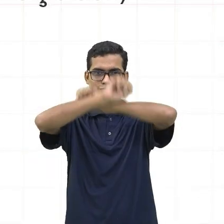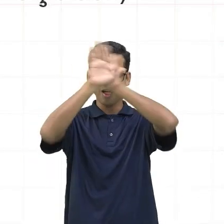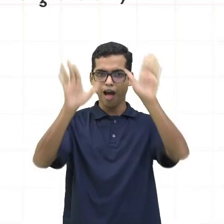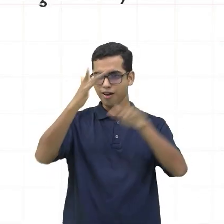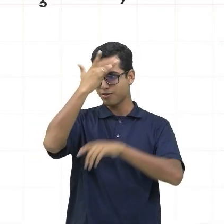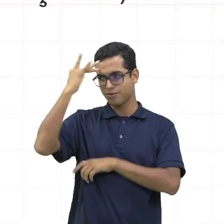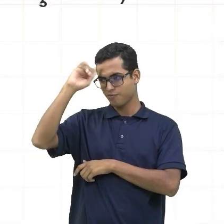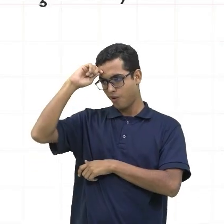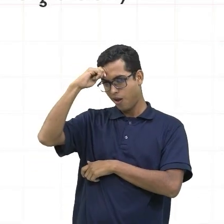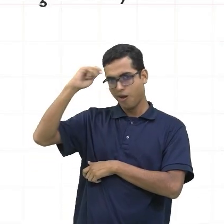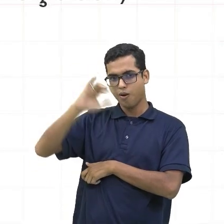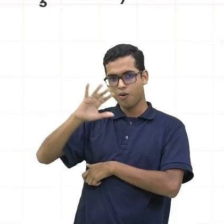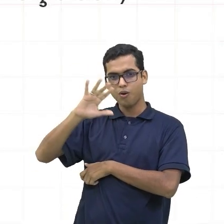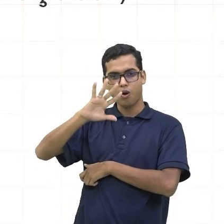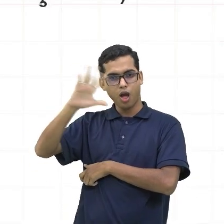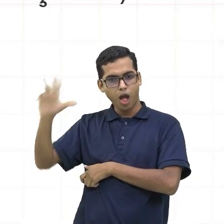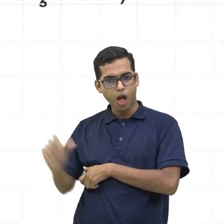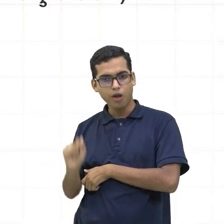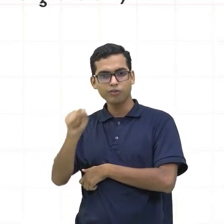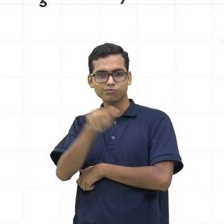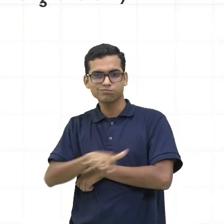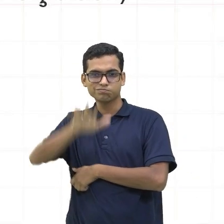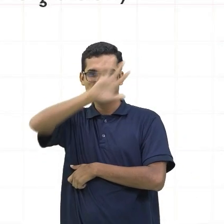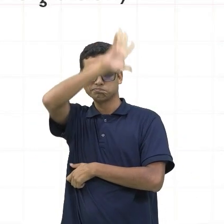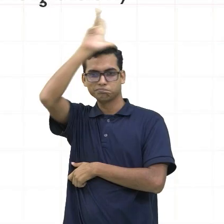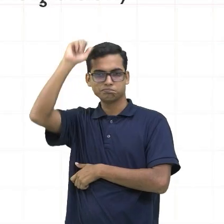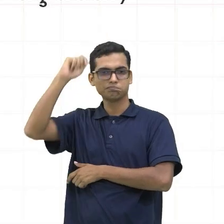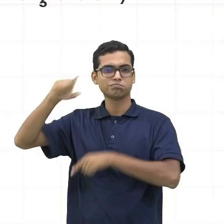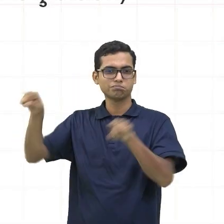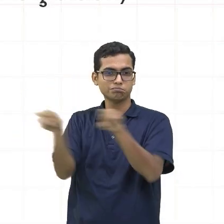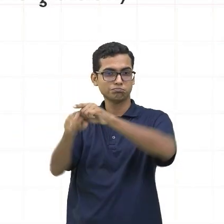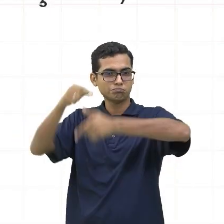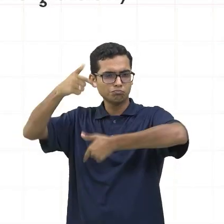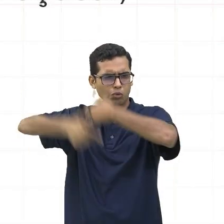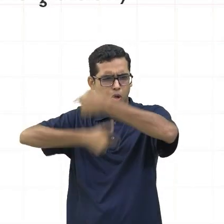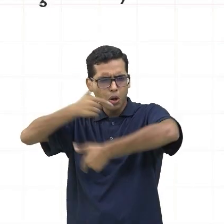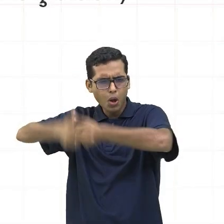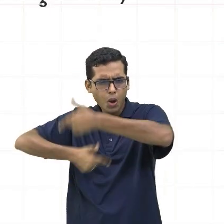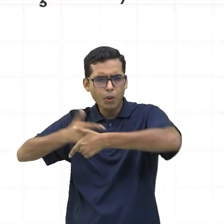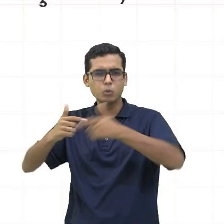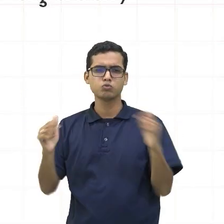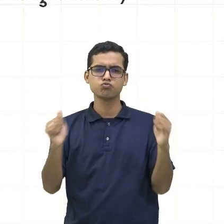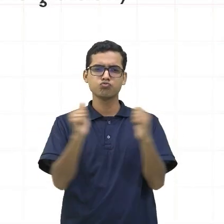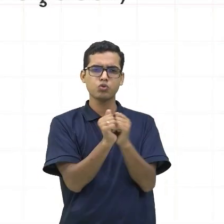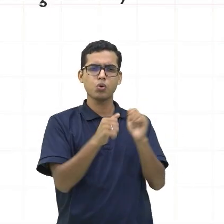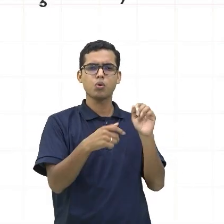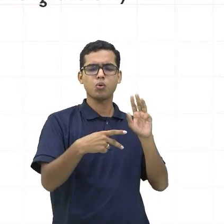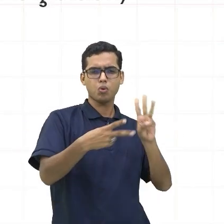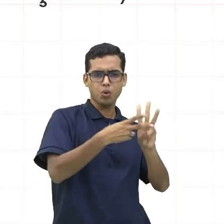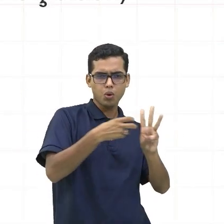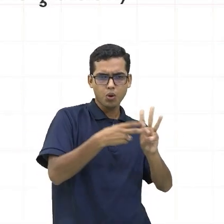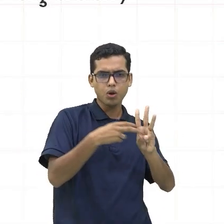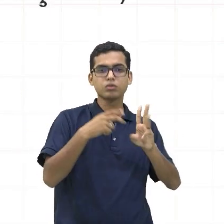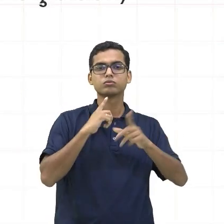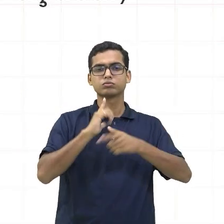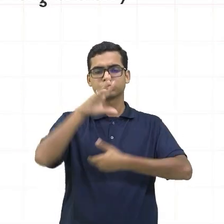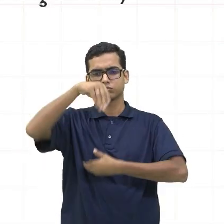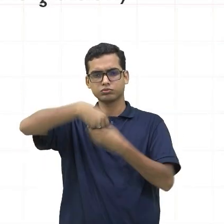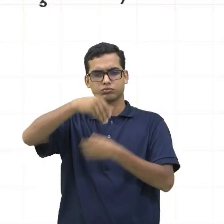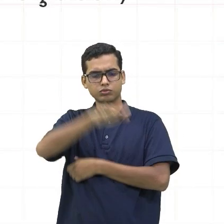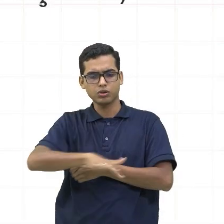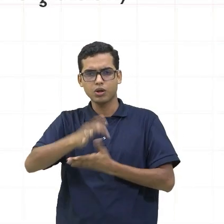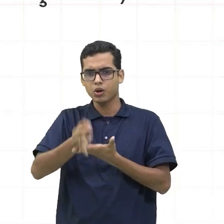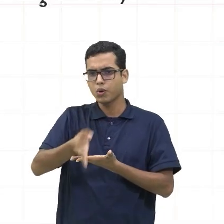presença africana na região da Amazônia. Eles trabalhavam com os índios nas lavouras